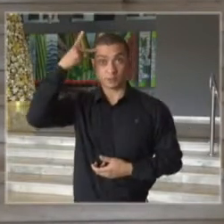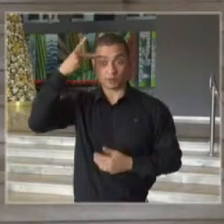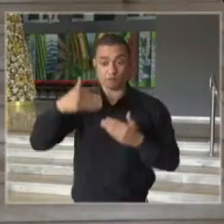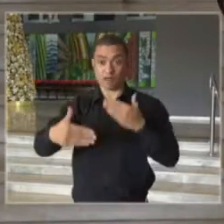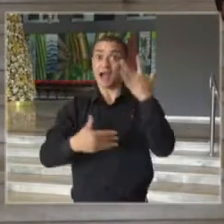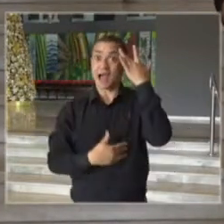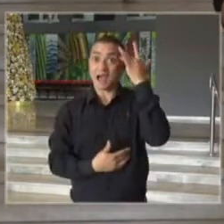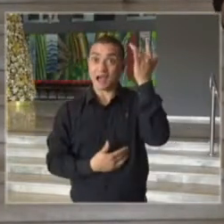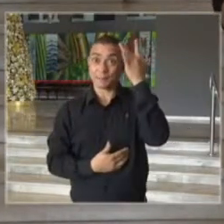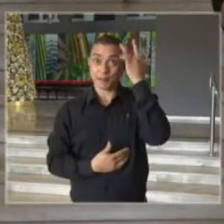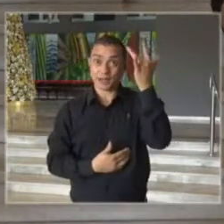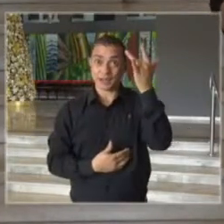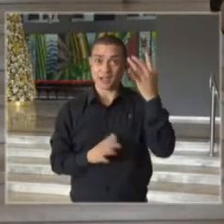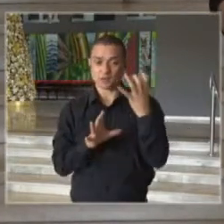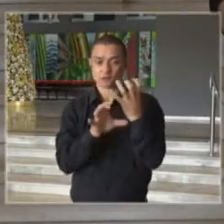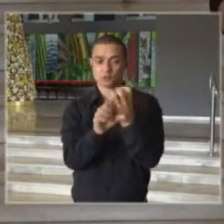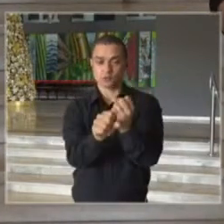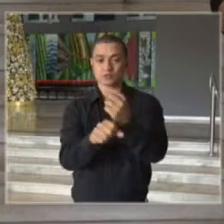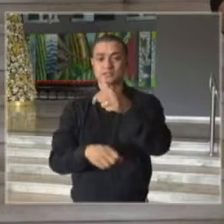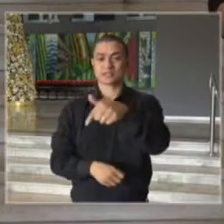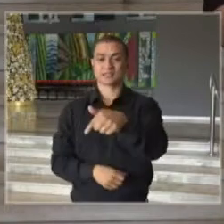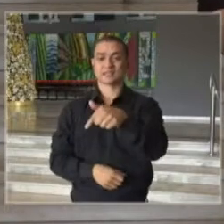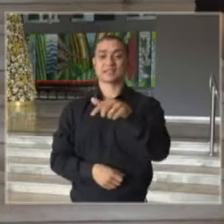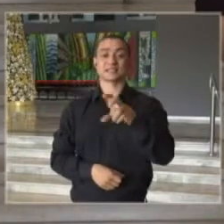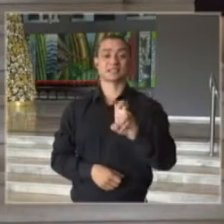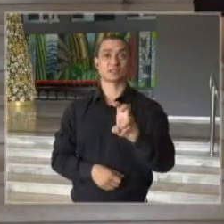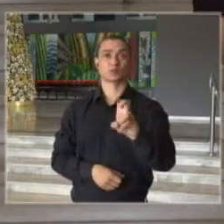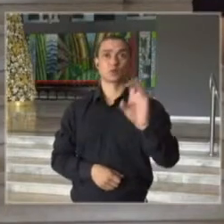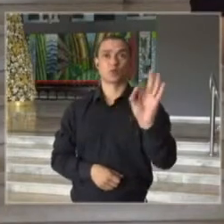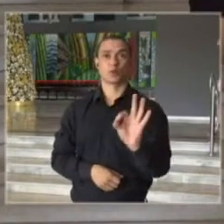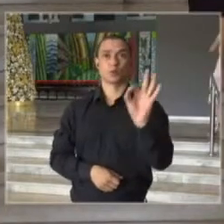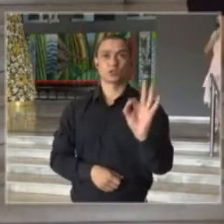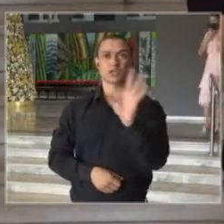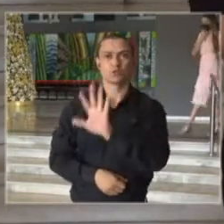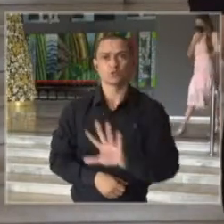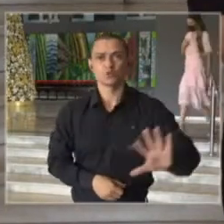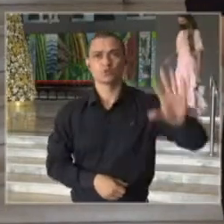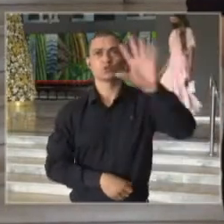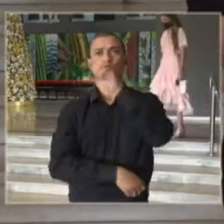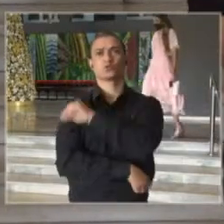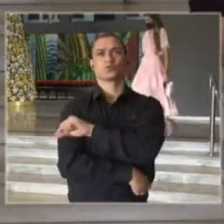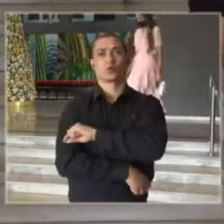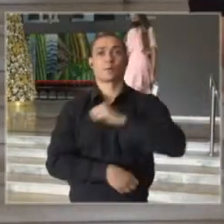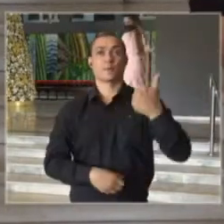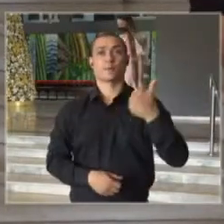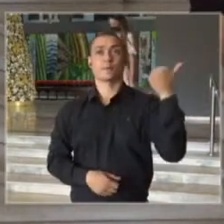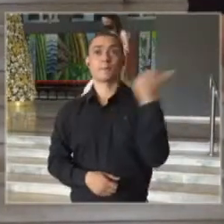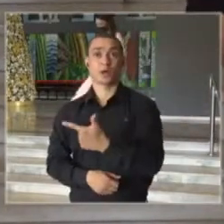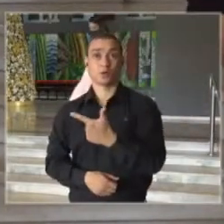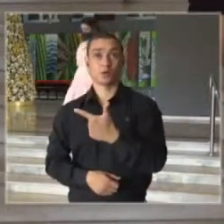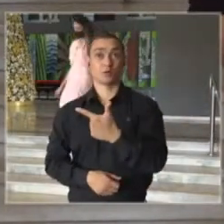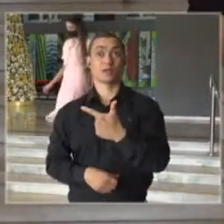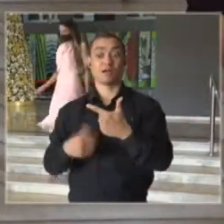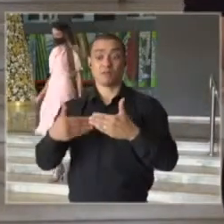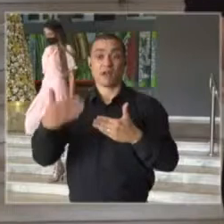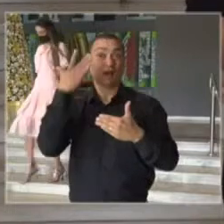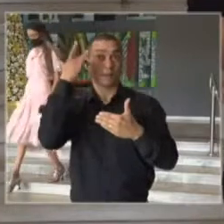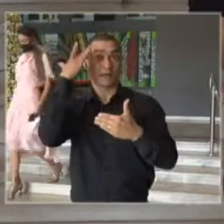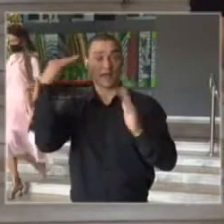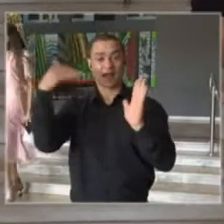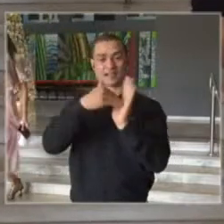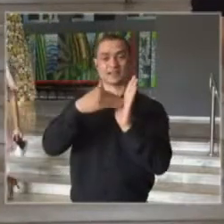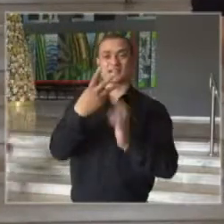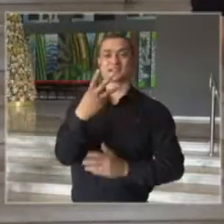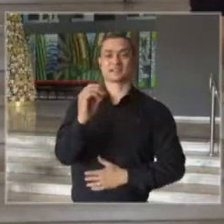até amanhã cobertura vacinal de 75%, ou seja, com 2 doses da vacina, e até 30